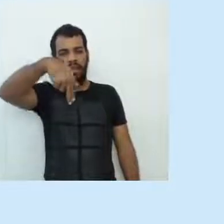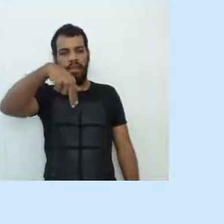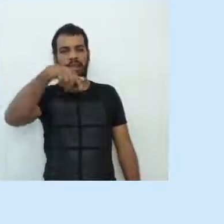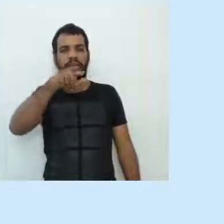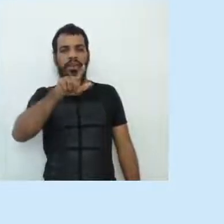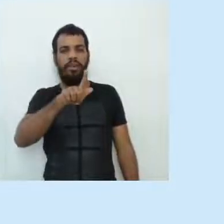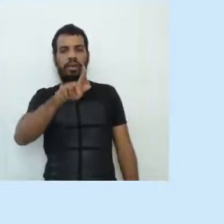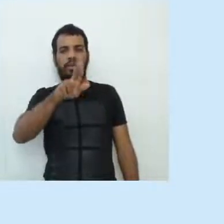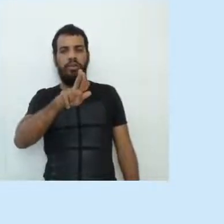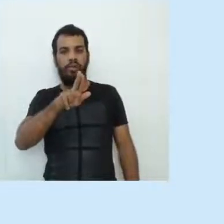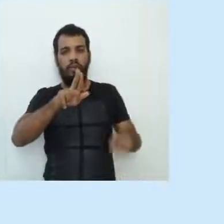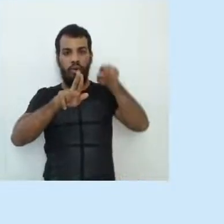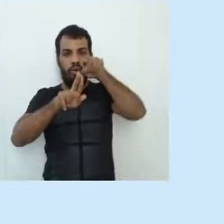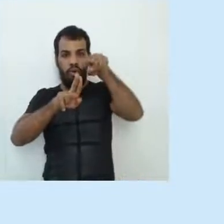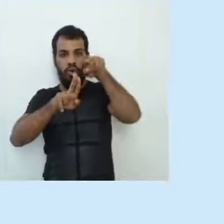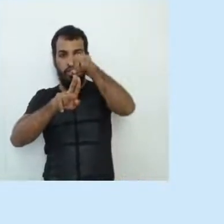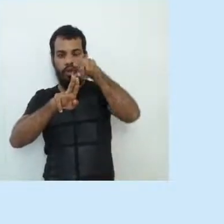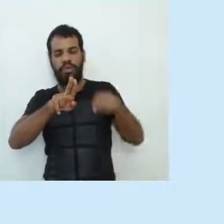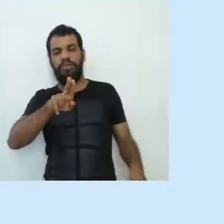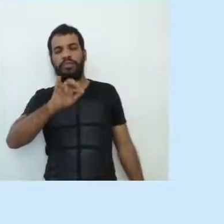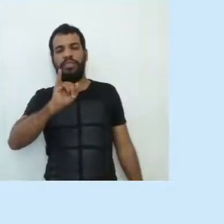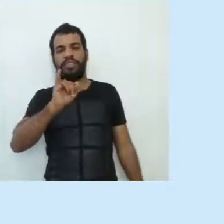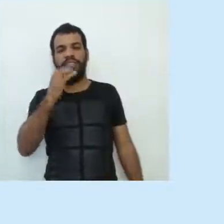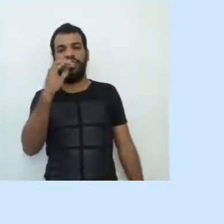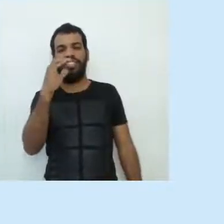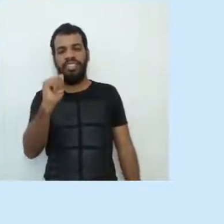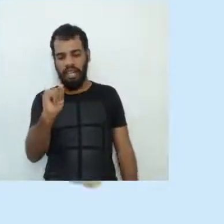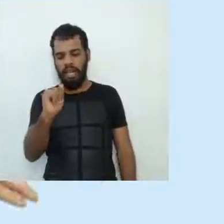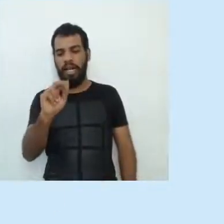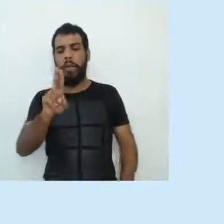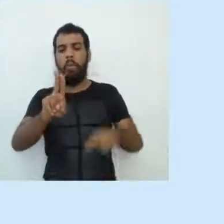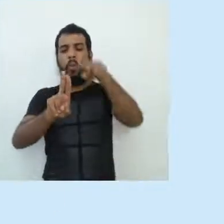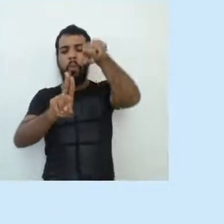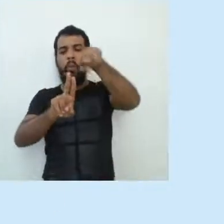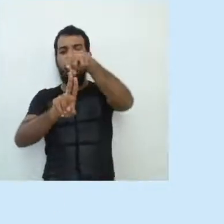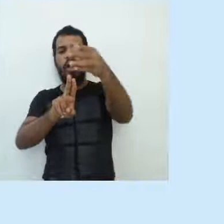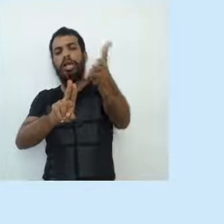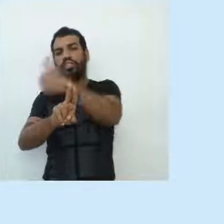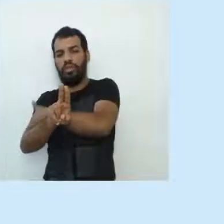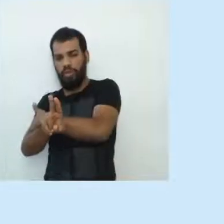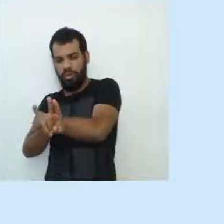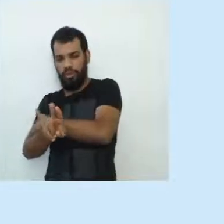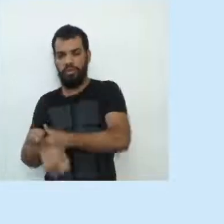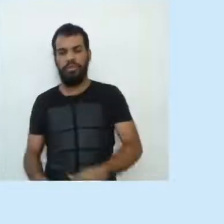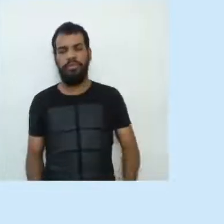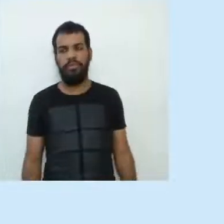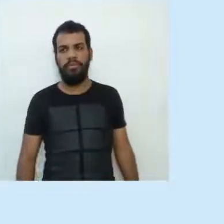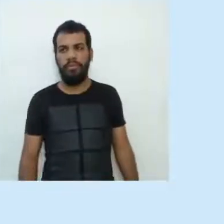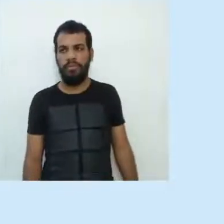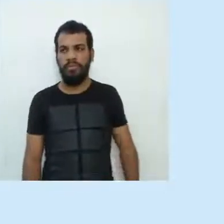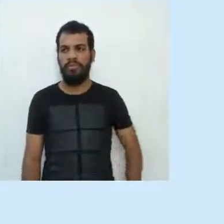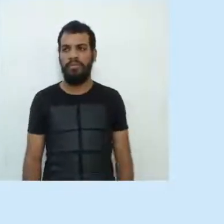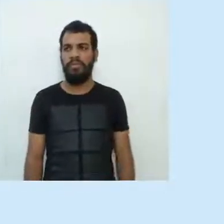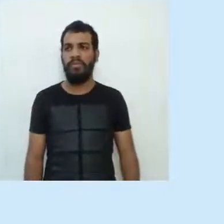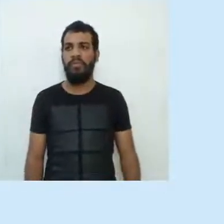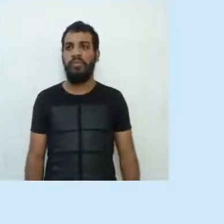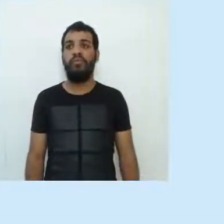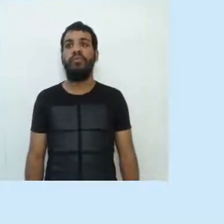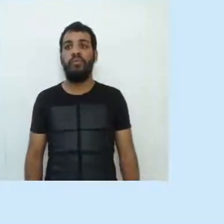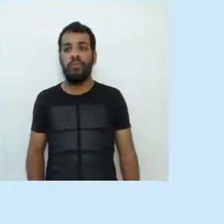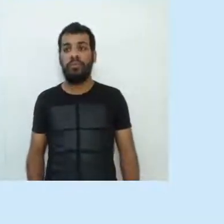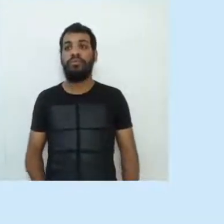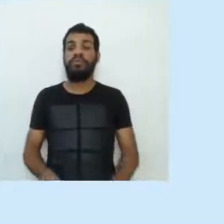pronúncia permanece a mesma. Embora o trema já não exista nessas palavras comuns, o trema utilizado